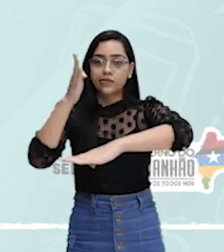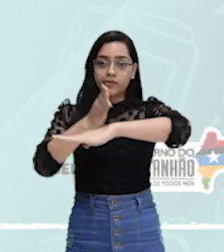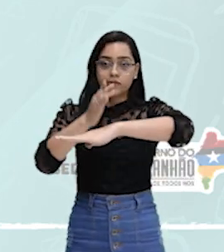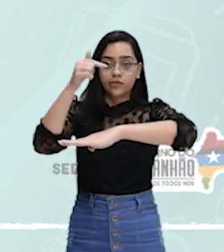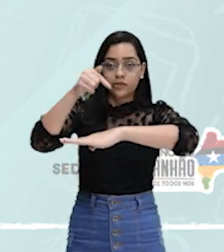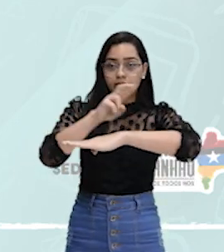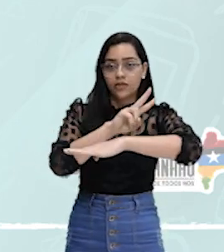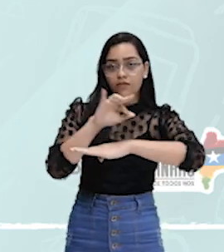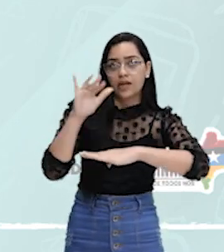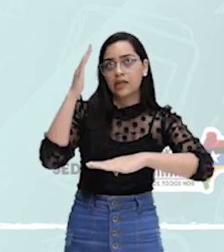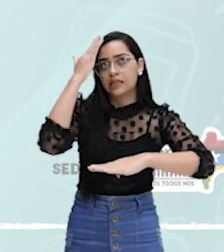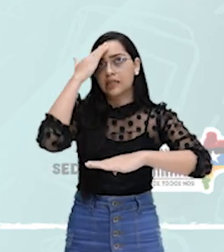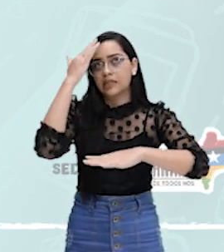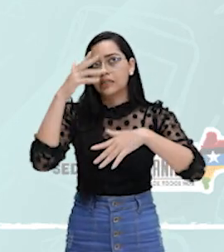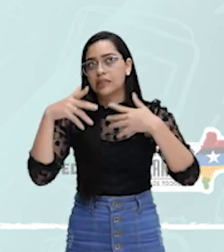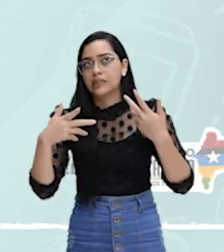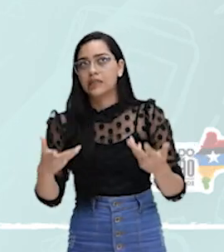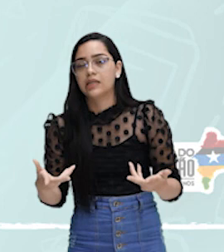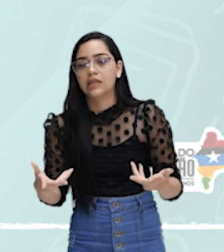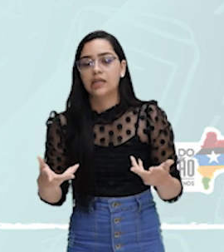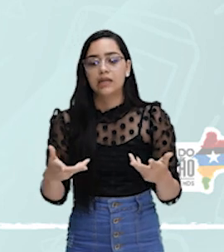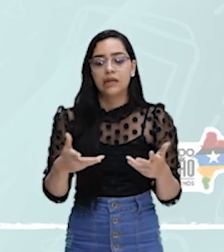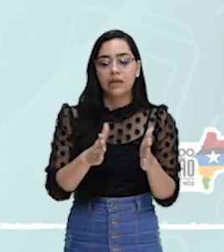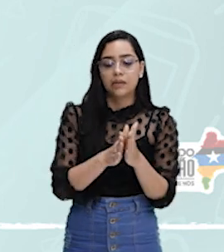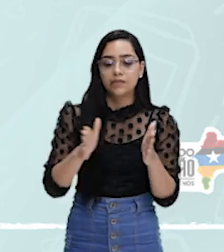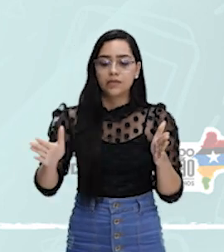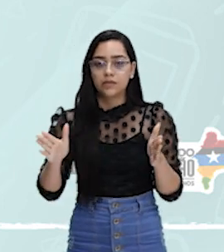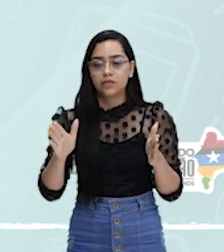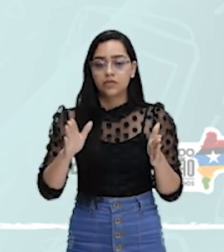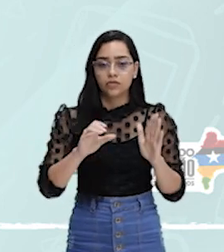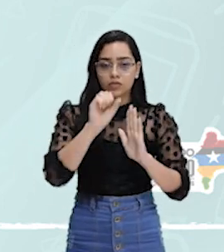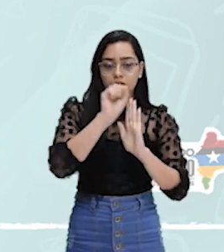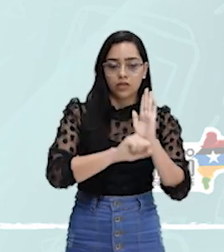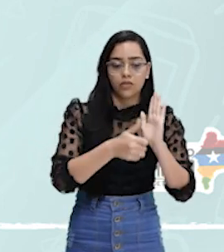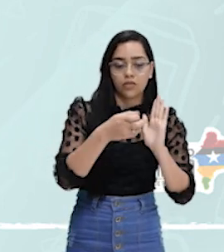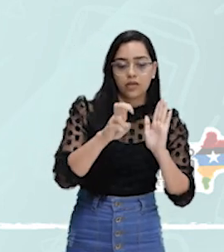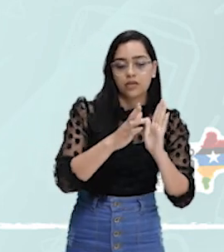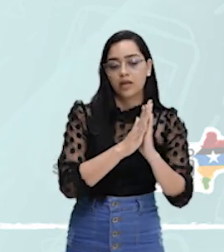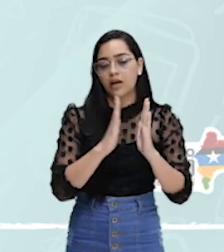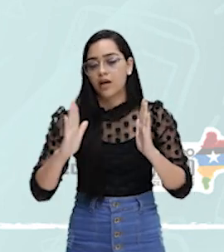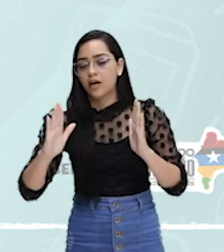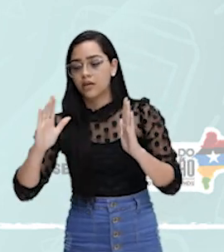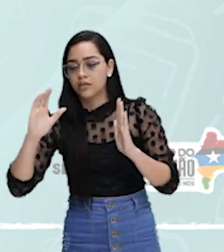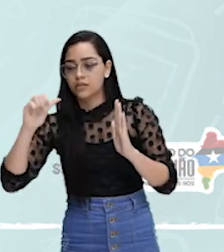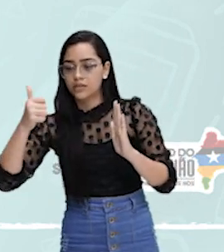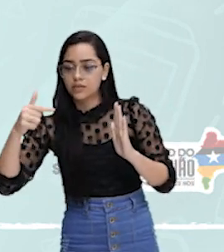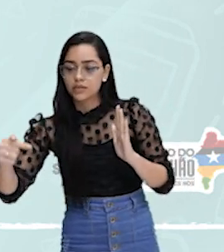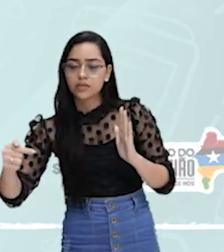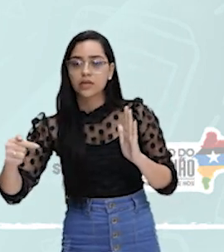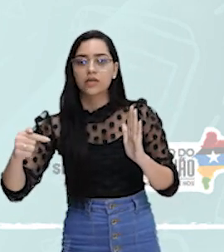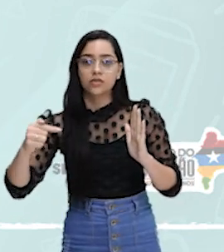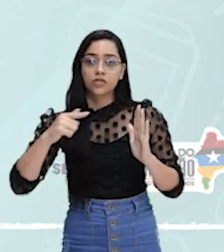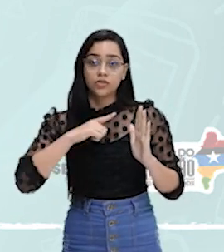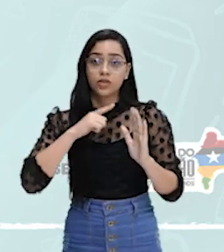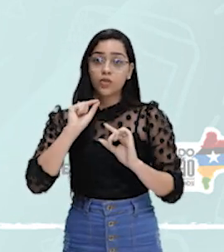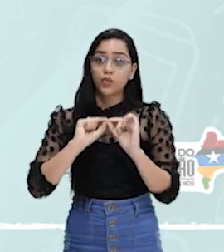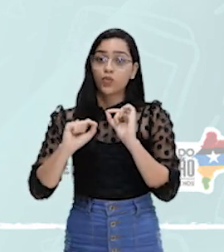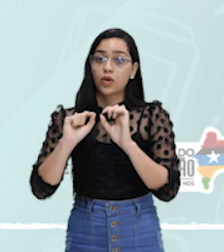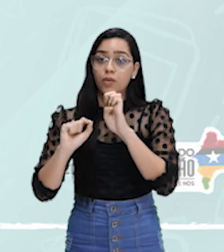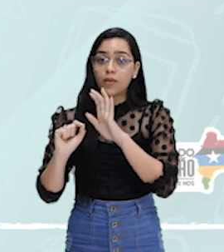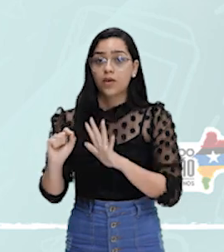vai compreender um período ali principalmente do século XV ao século XVII, nós teremos uma